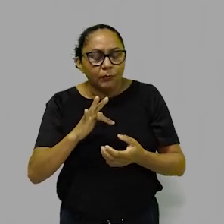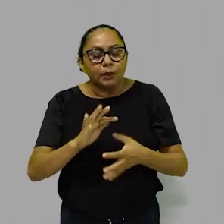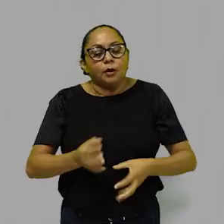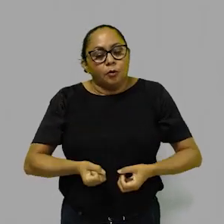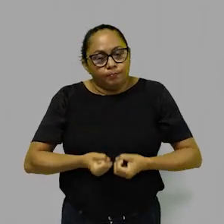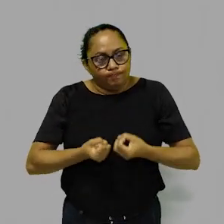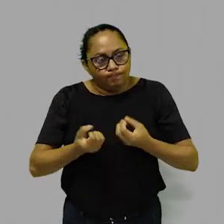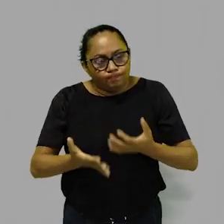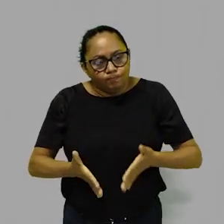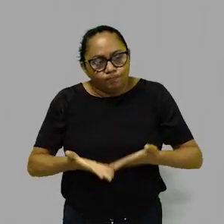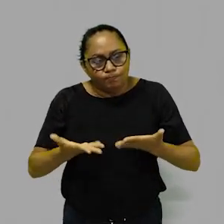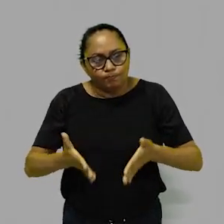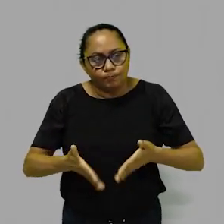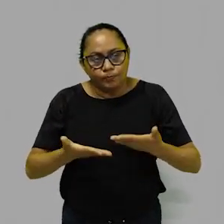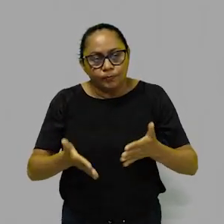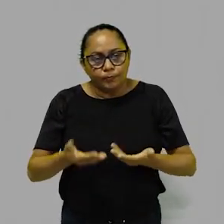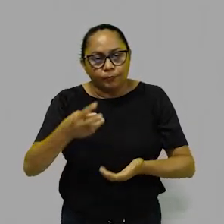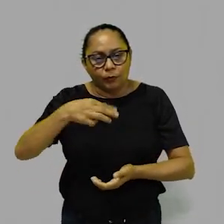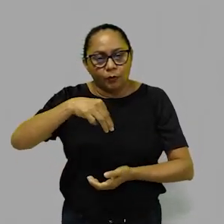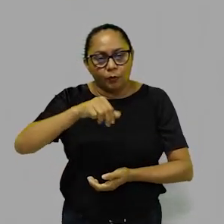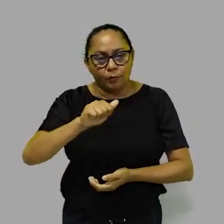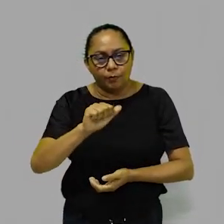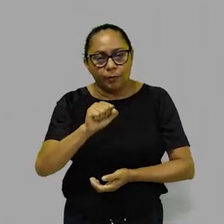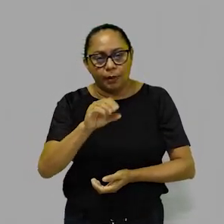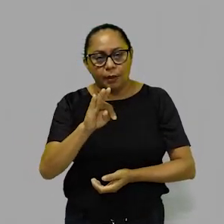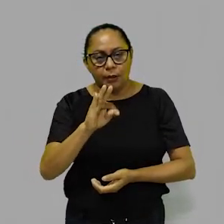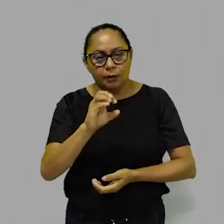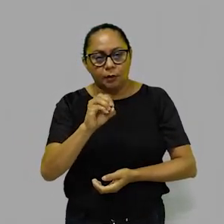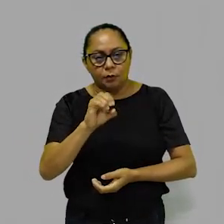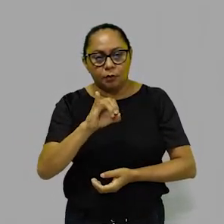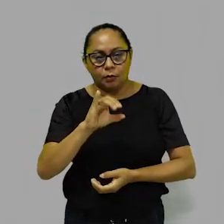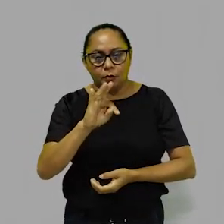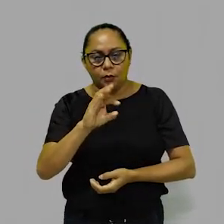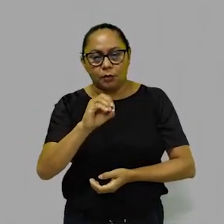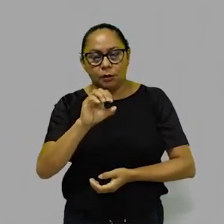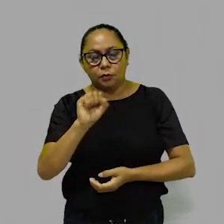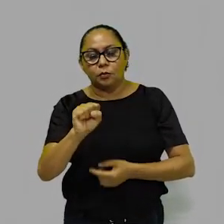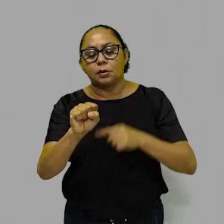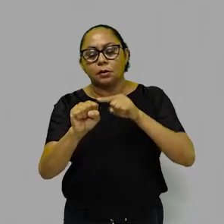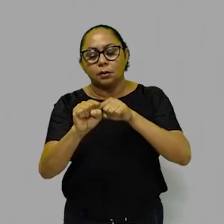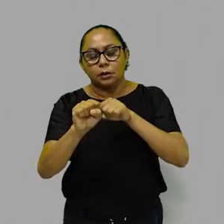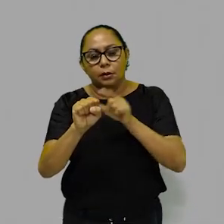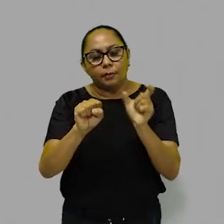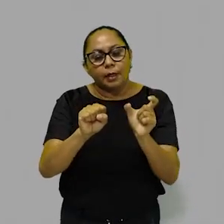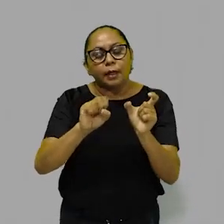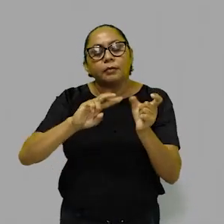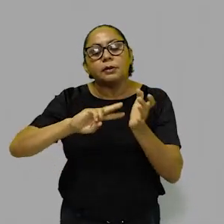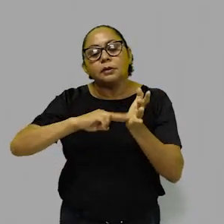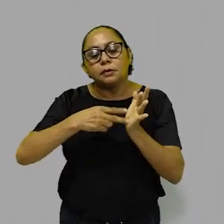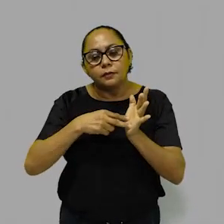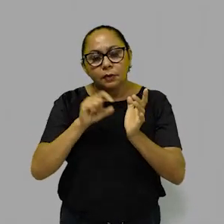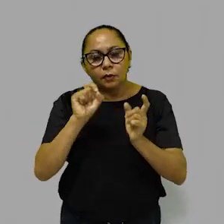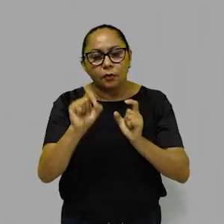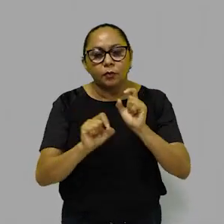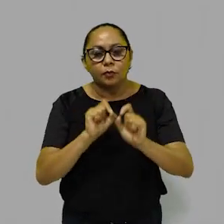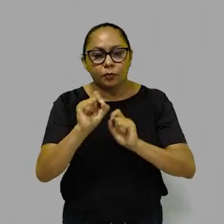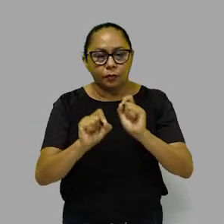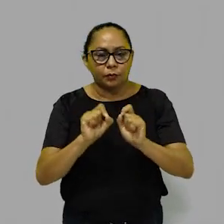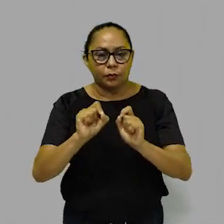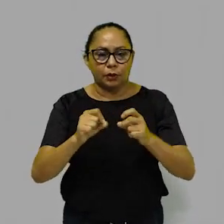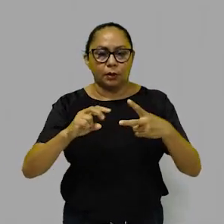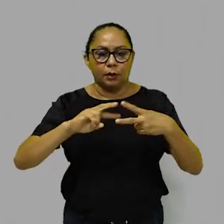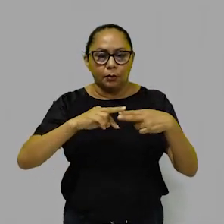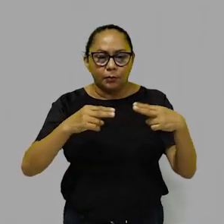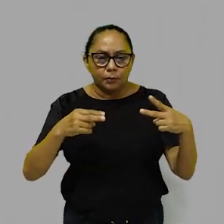dos mastócitos. Gente, o que é mastócito? Mastócito, tá? Mastócito é uma